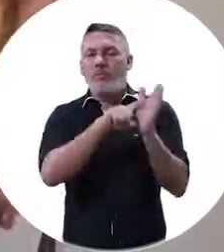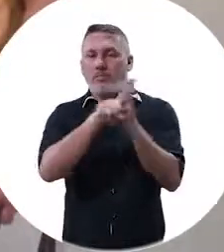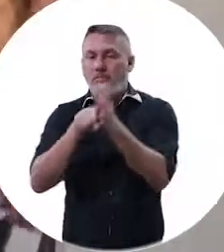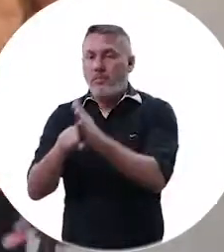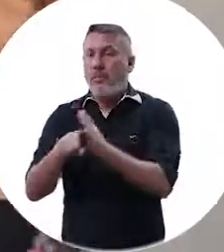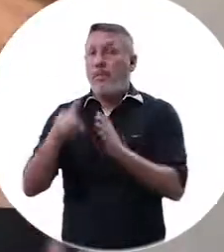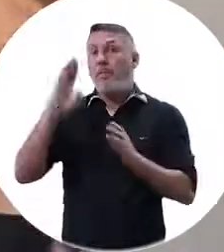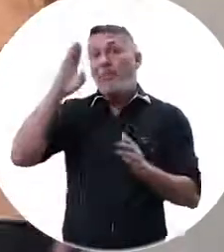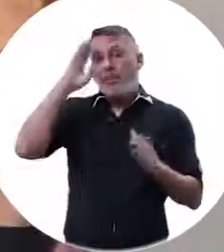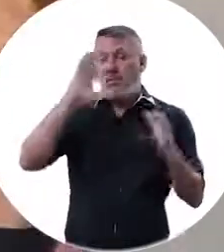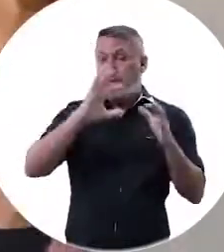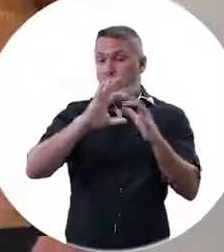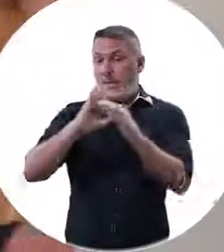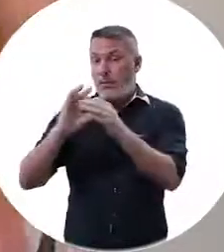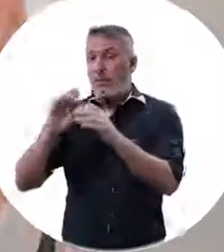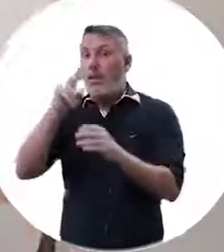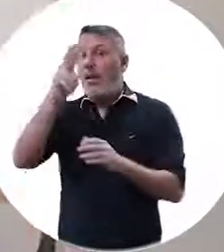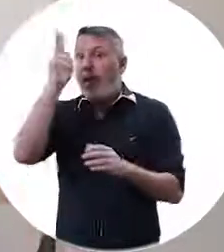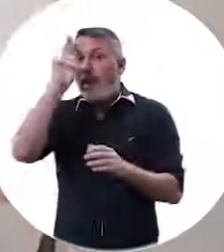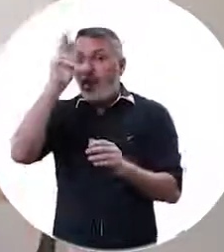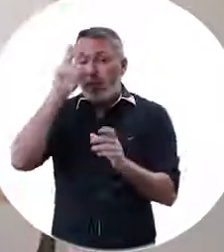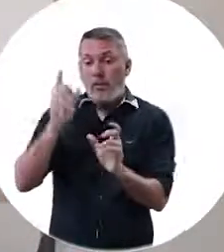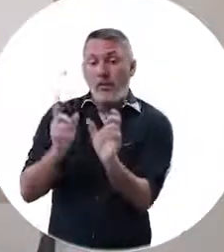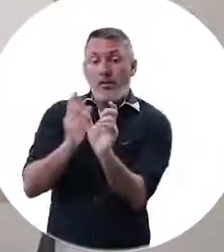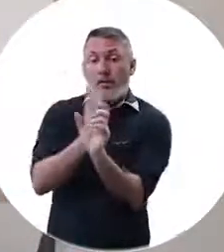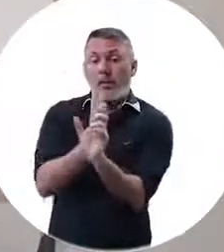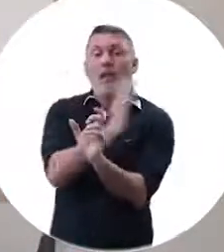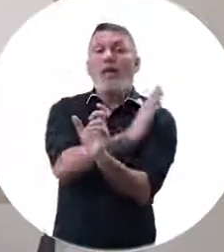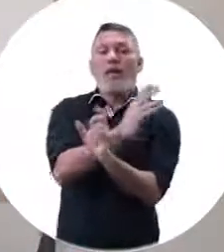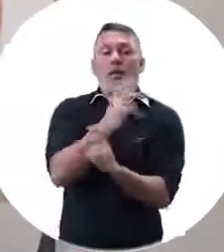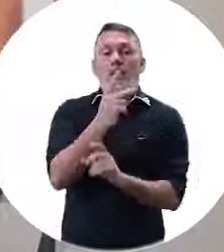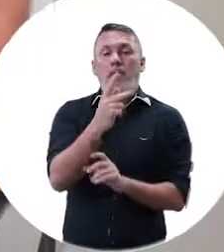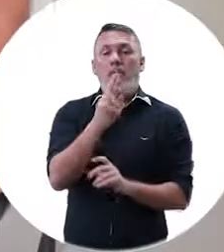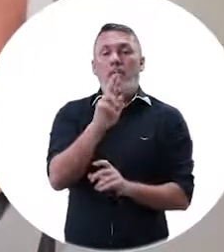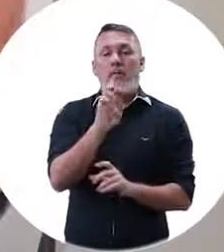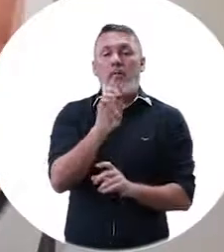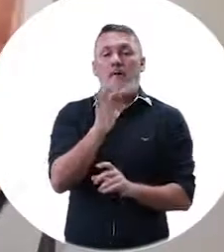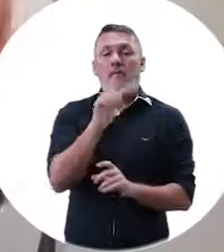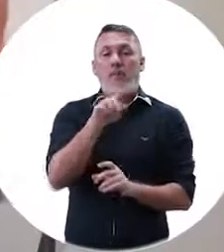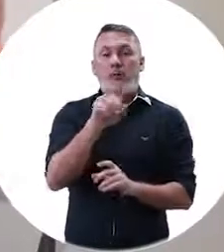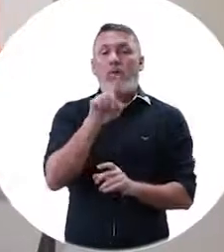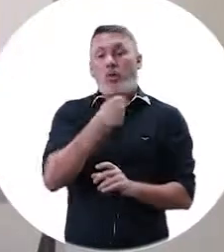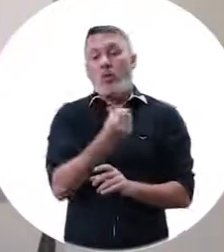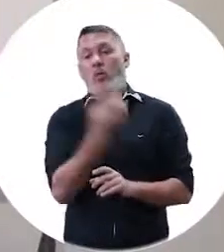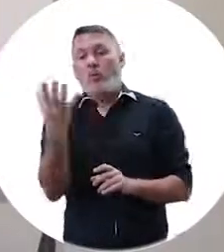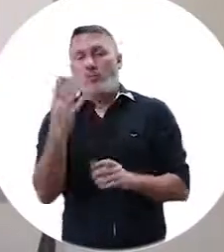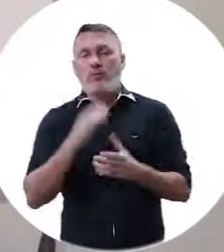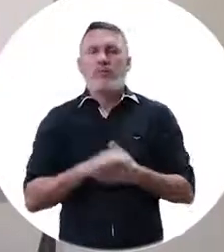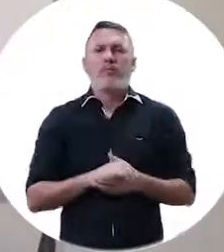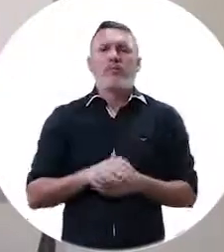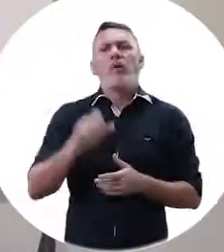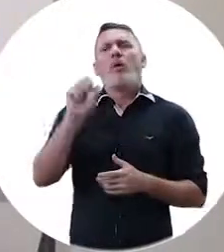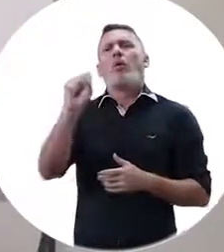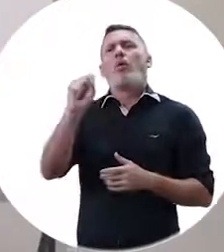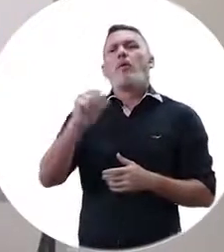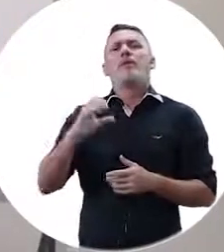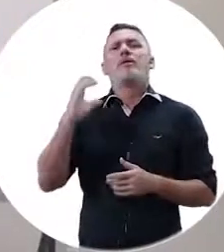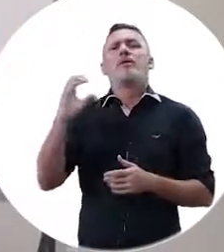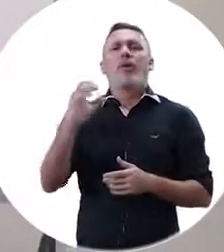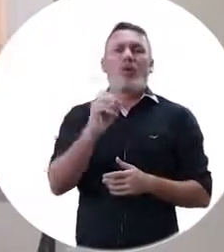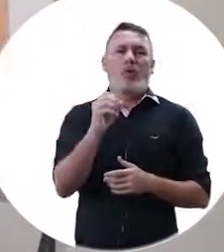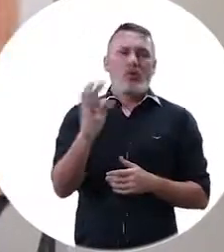7 carbonos na cadeia principal. Lembrando que o prefixo indica com essa quantidade, ok? 8 carbonos,